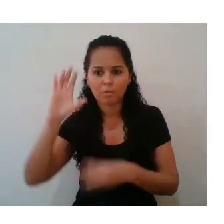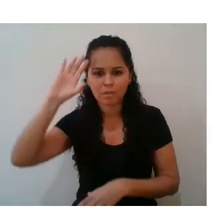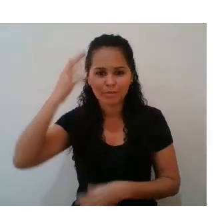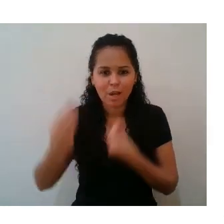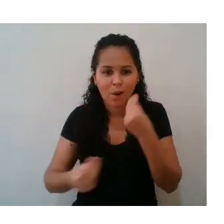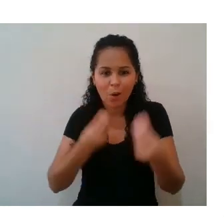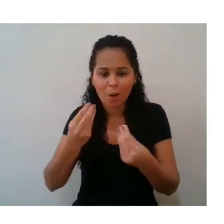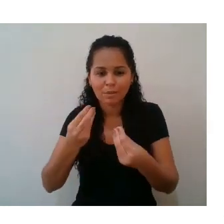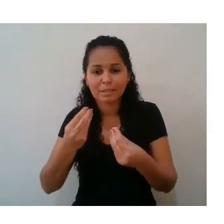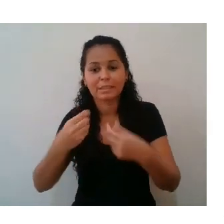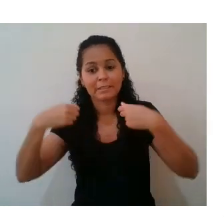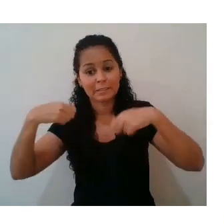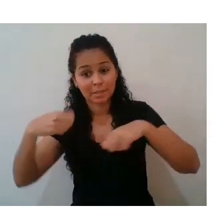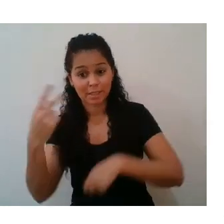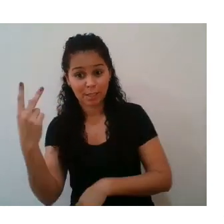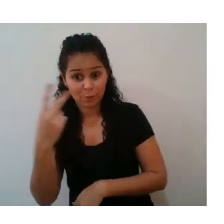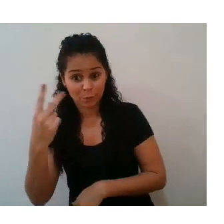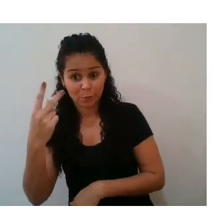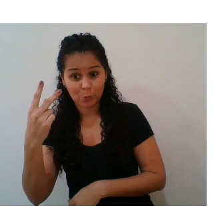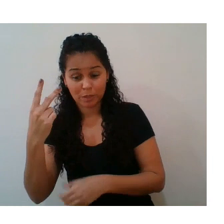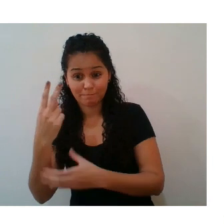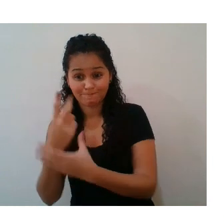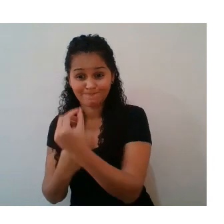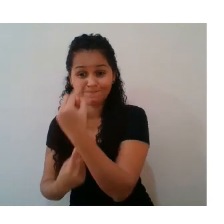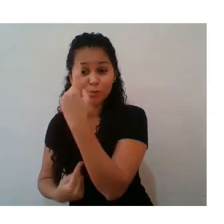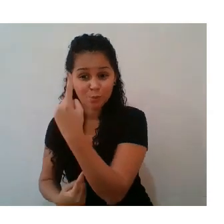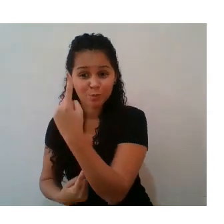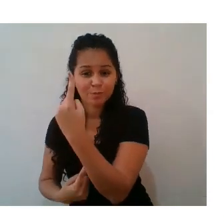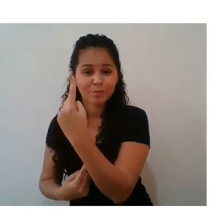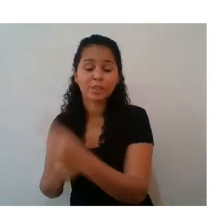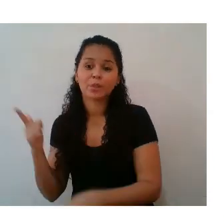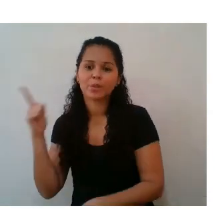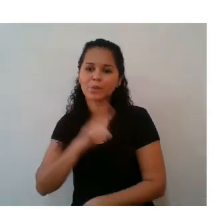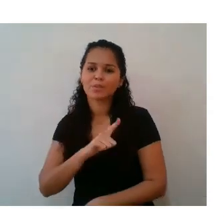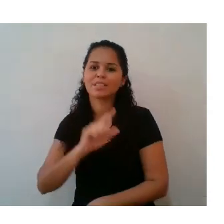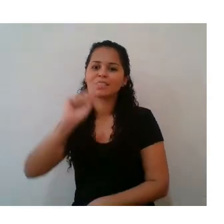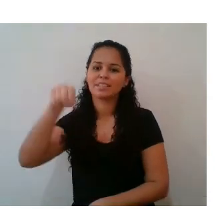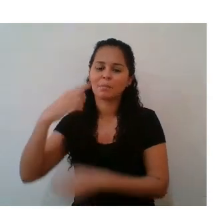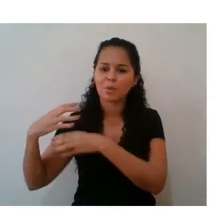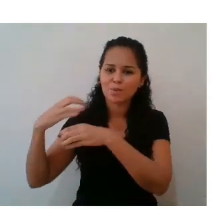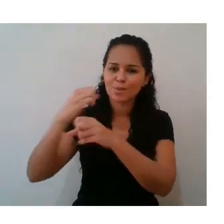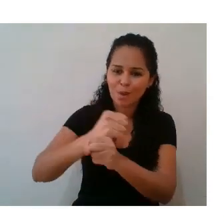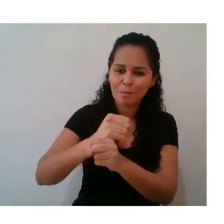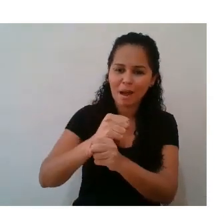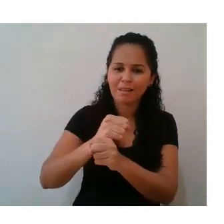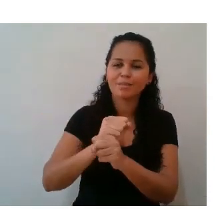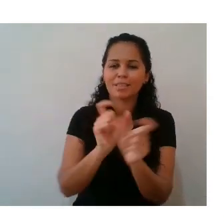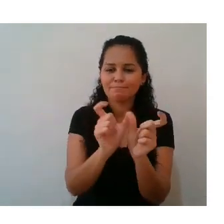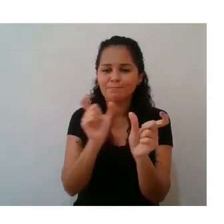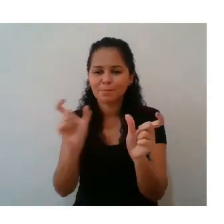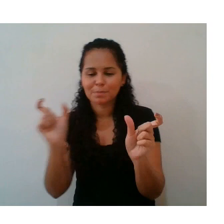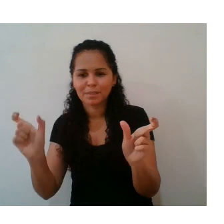Eu preciso reduzir essas duas resistências a uma, e aí poder fazer uma soma em série. Entender qual é o